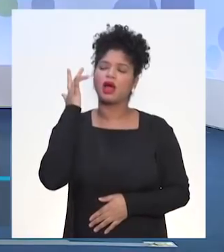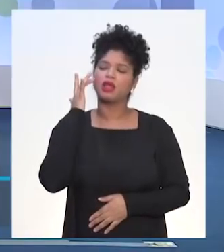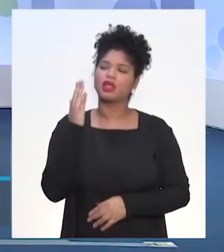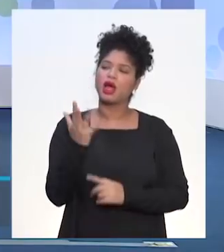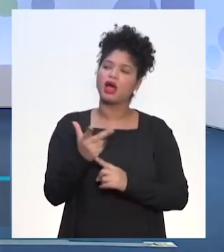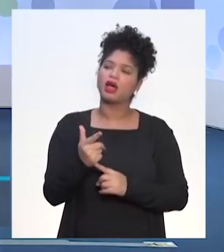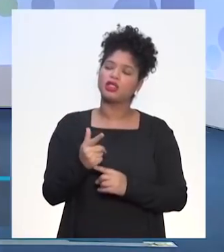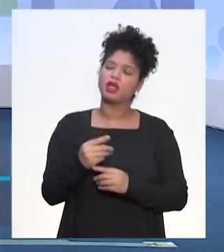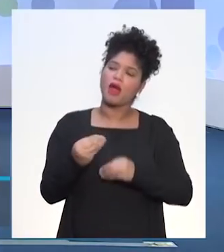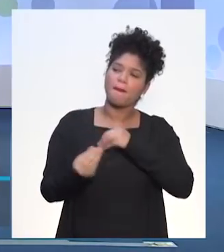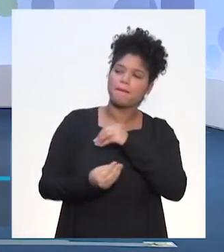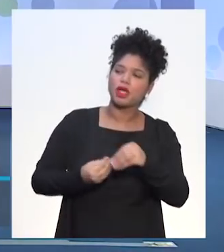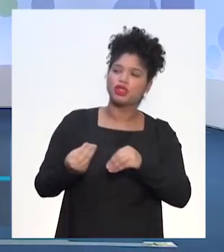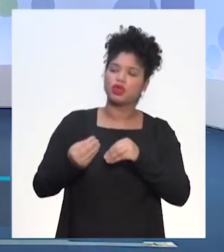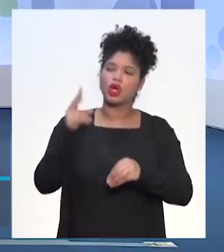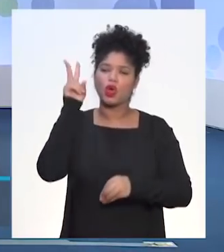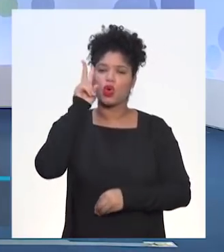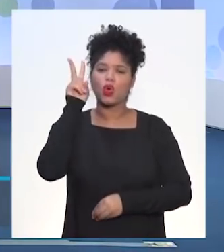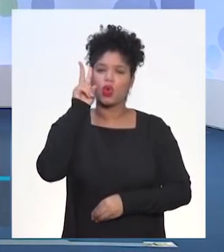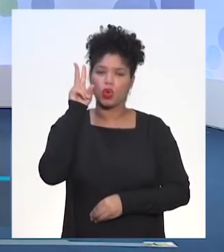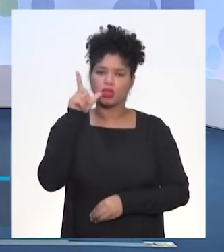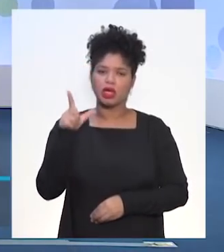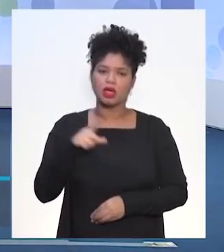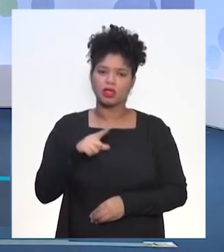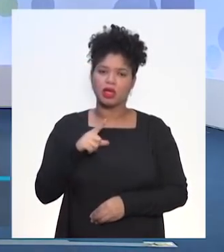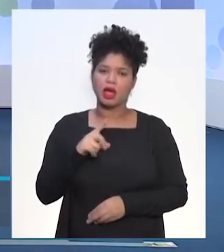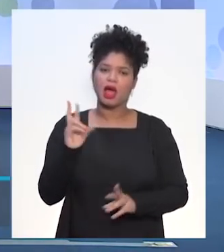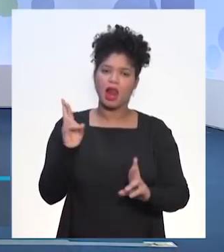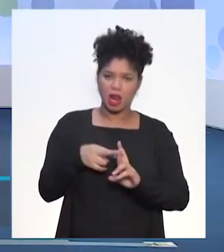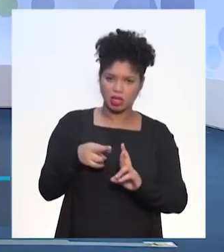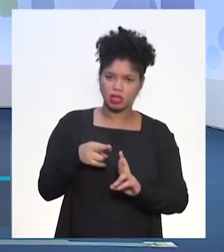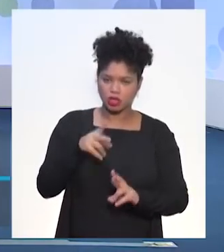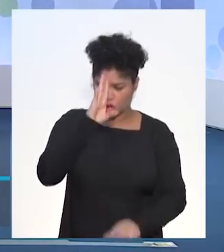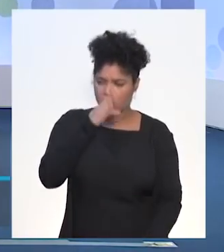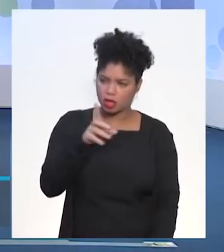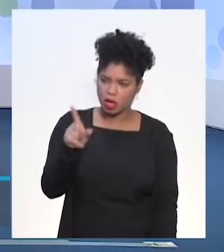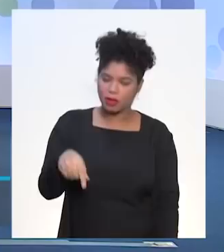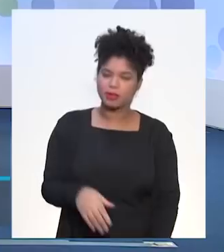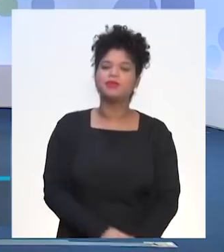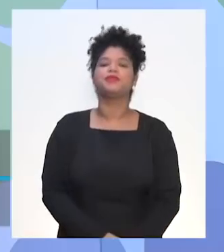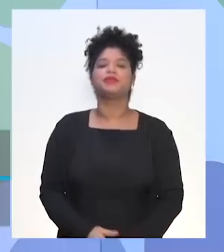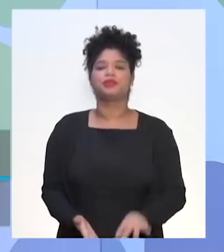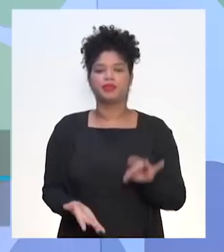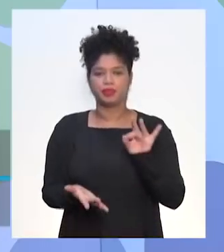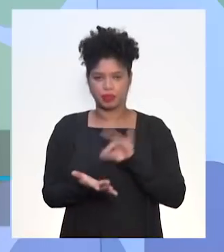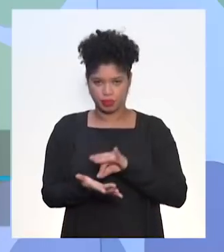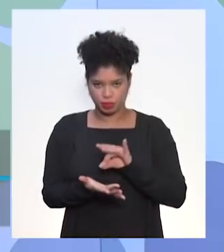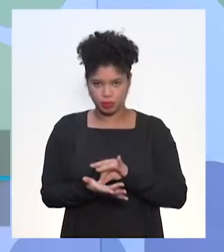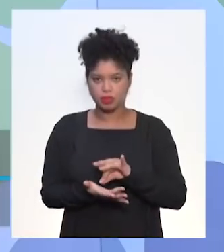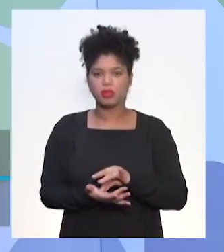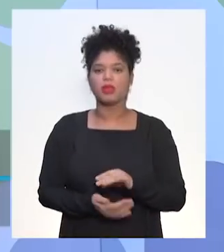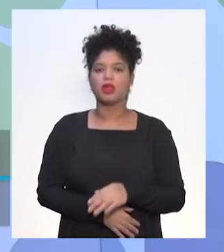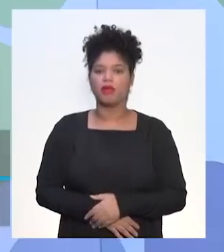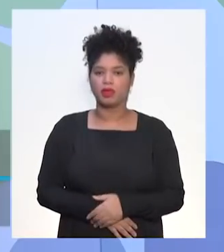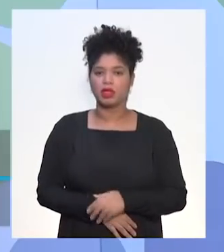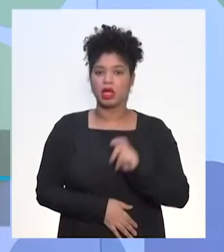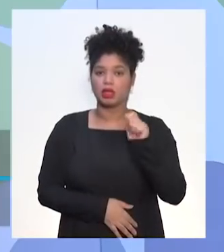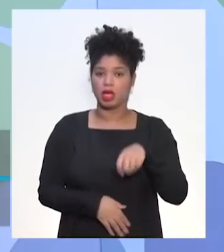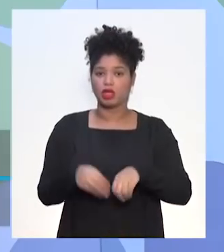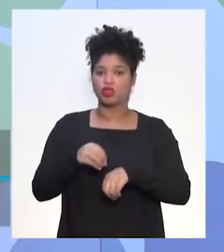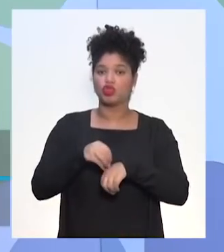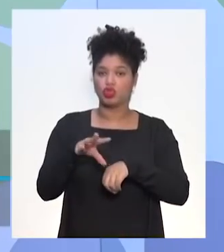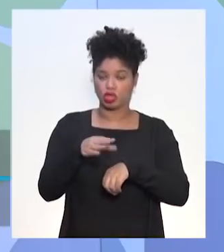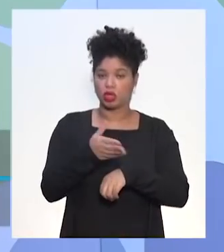e dialoga e interfere diretamente entre ela, não é isso? Exatamente, né? Eu acho que eu vou até dar uma